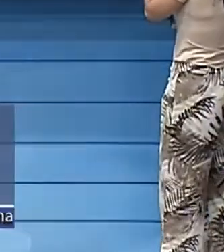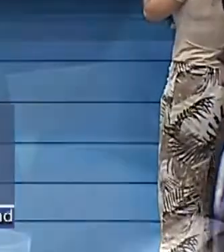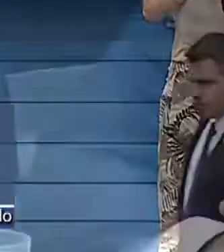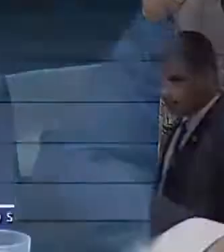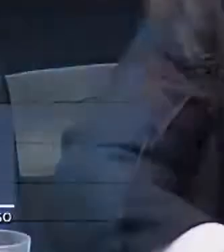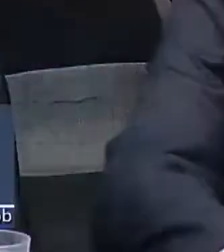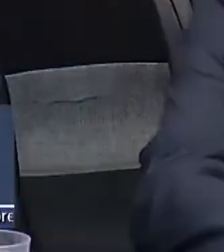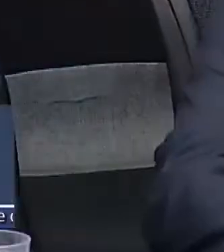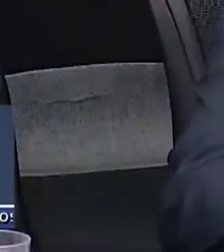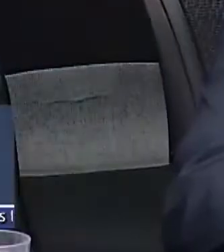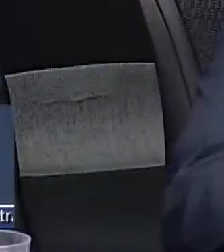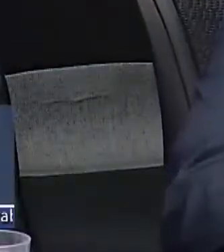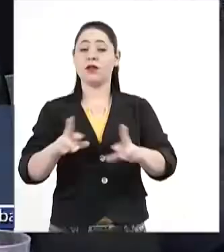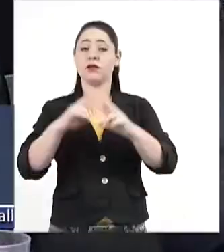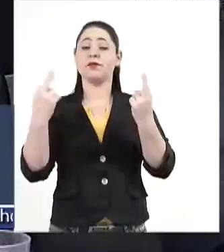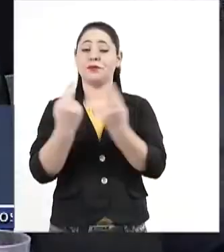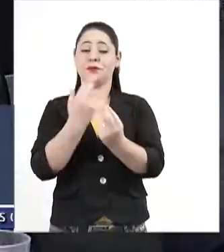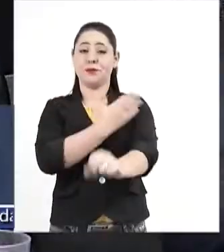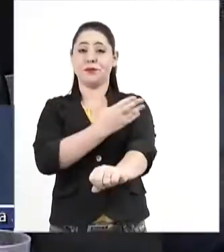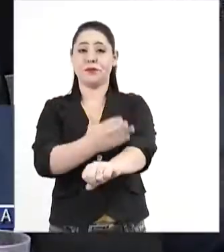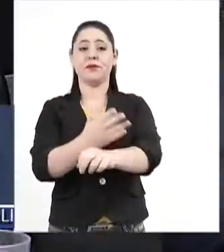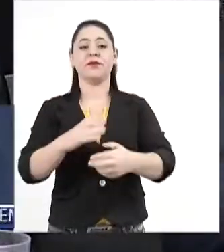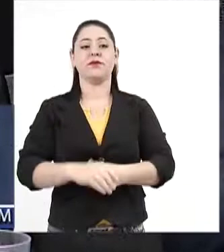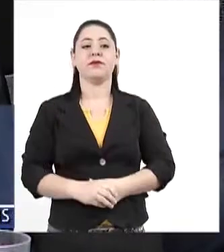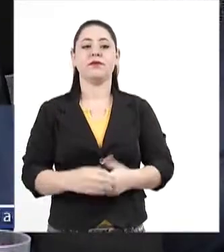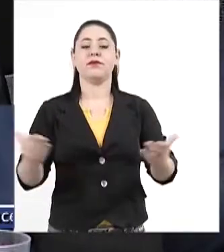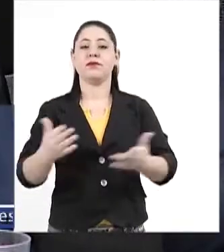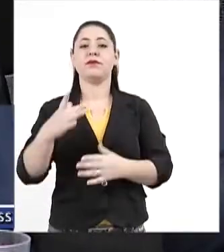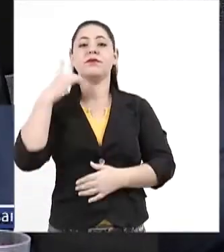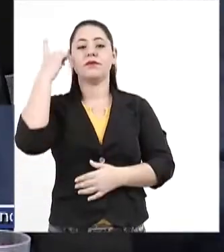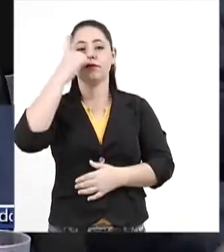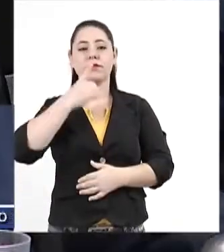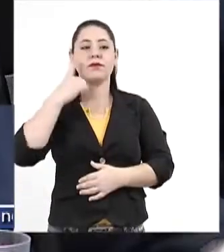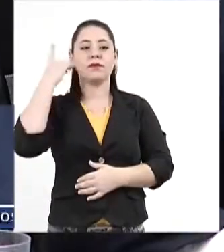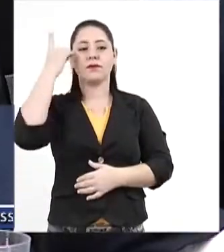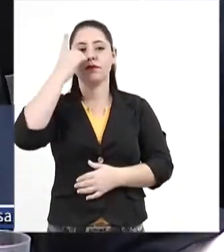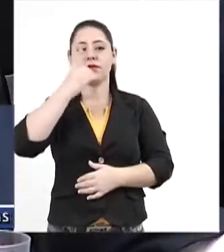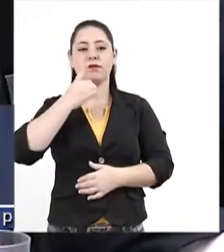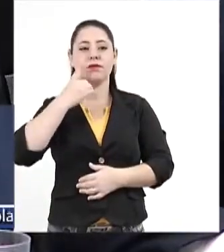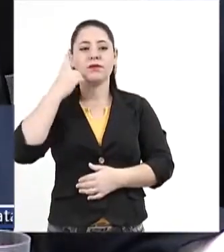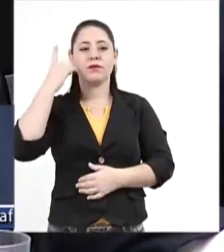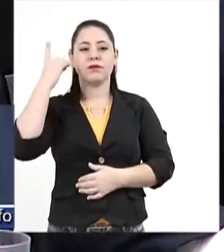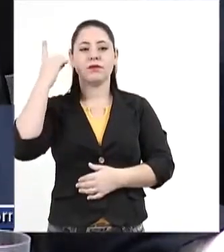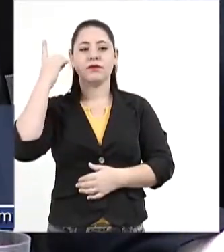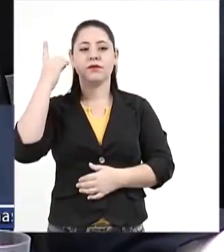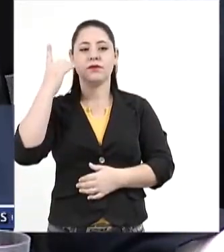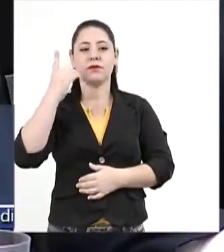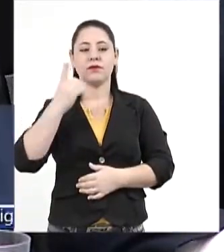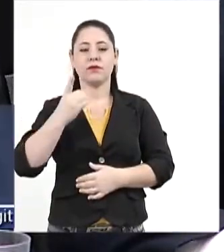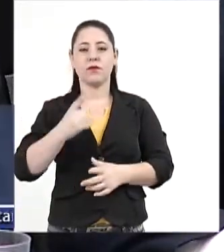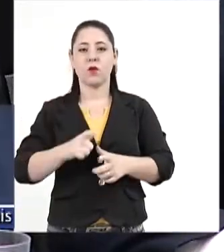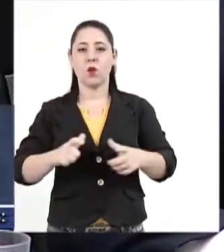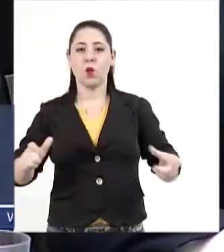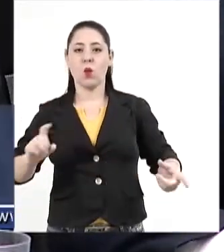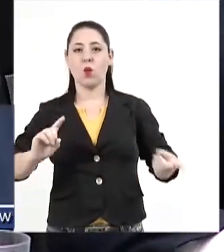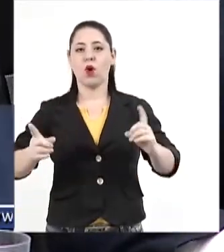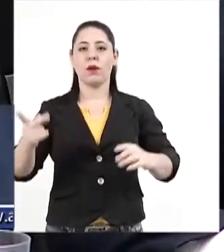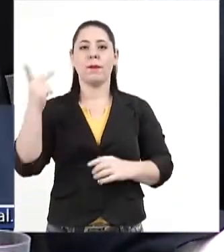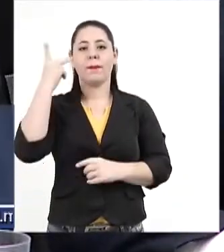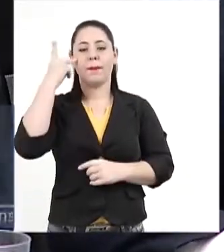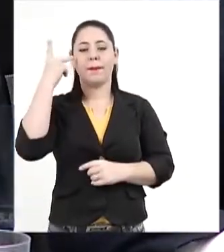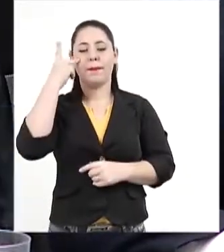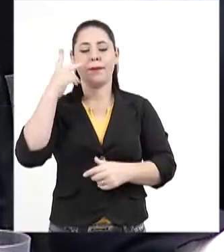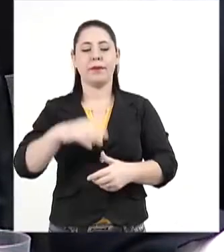Declaro reaberta a presente sessão. Com a palavra, o ilustre deputado no grande expediente, deputado Pedro